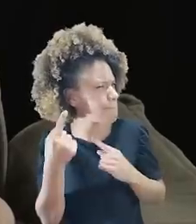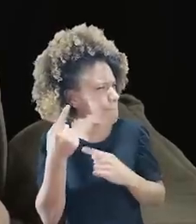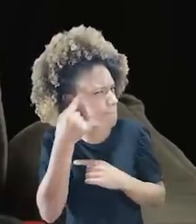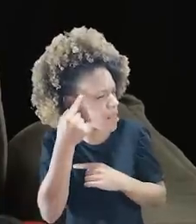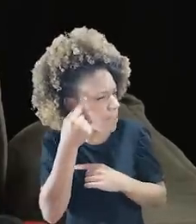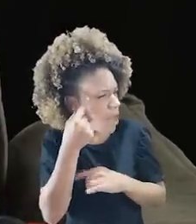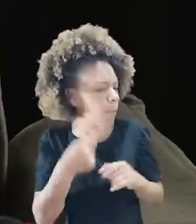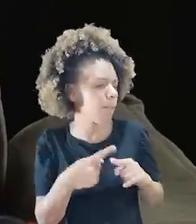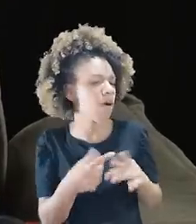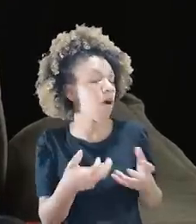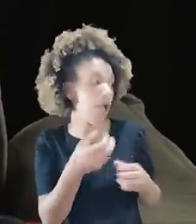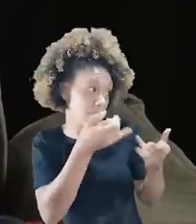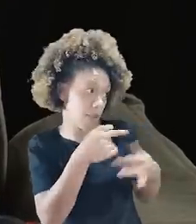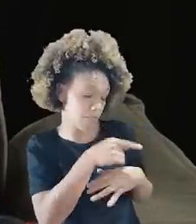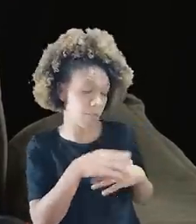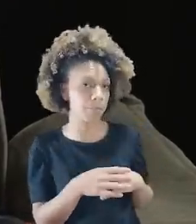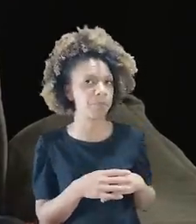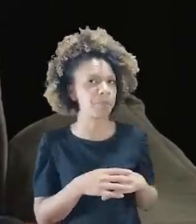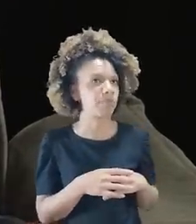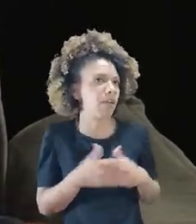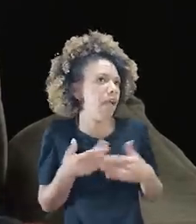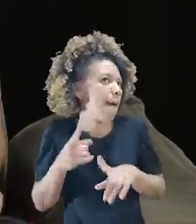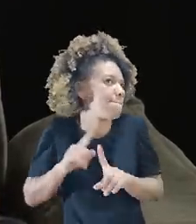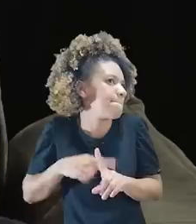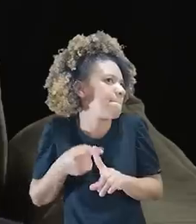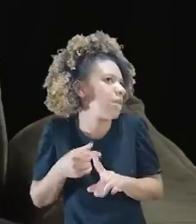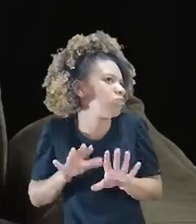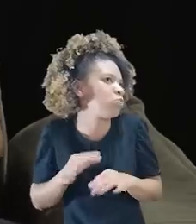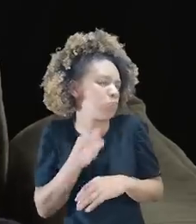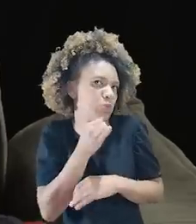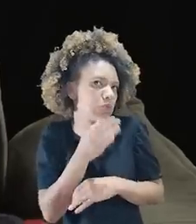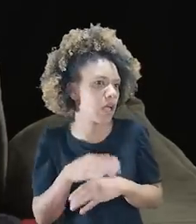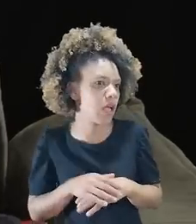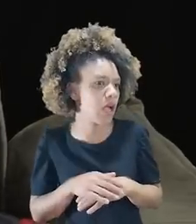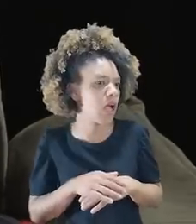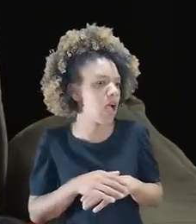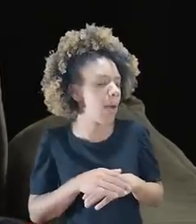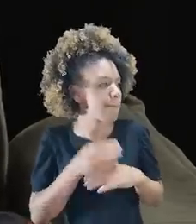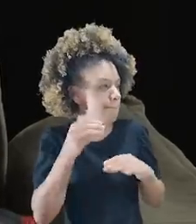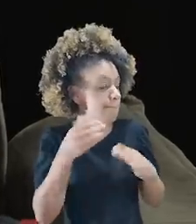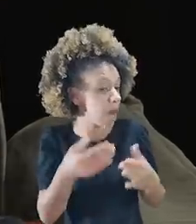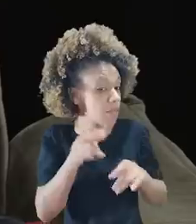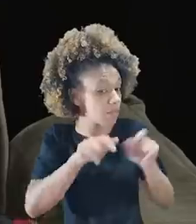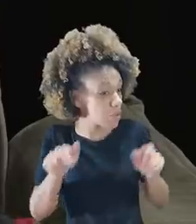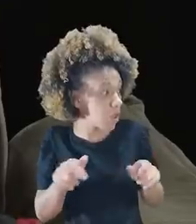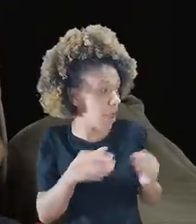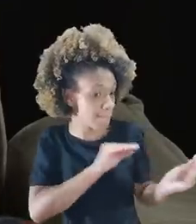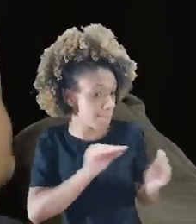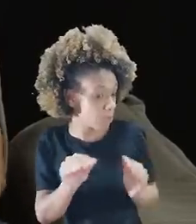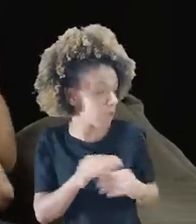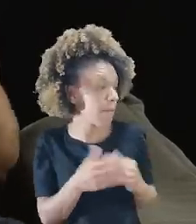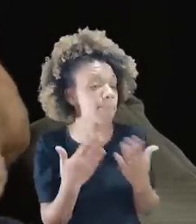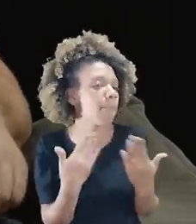tipo que nem eu falei para você seria mais digamos produtivo Pra audiência eu meter você aqui e